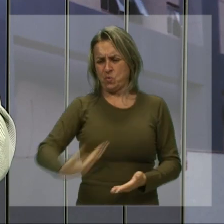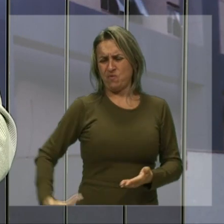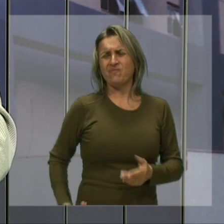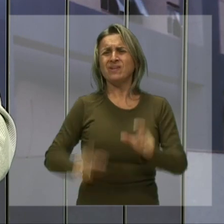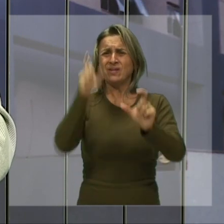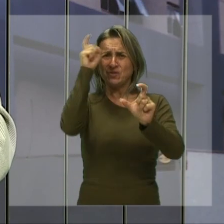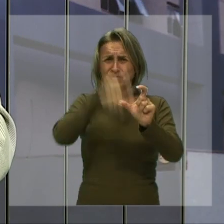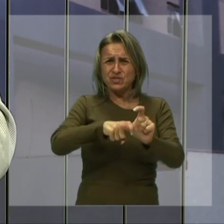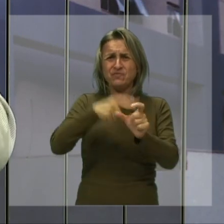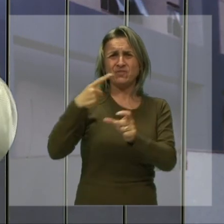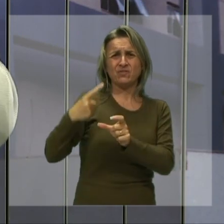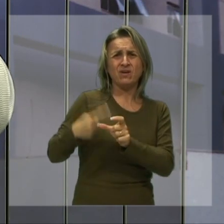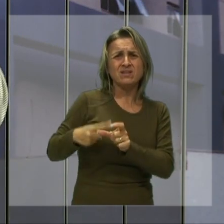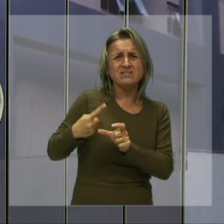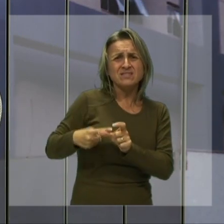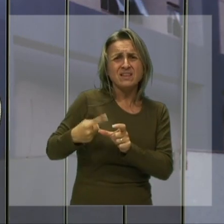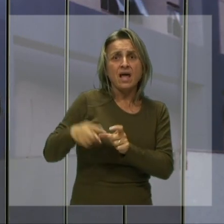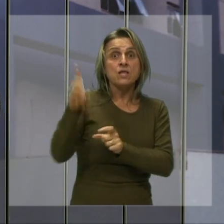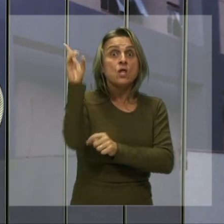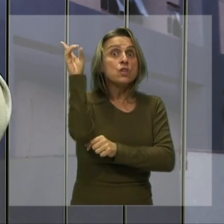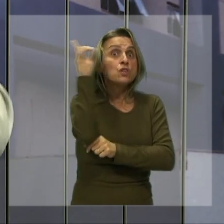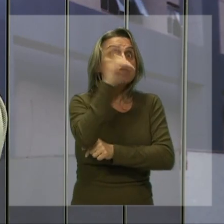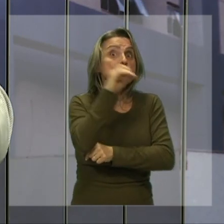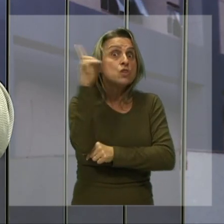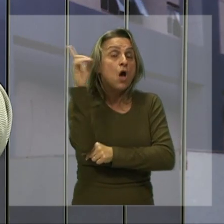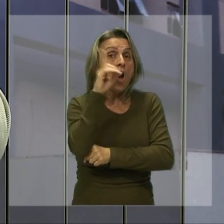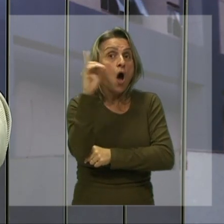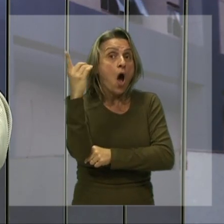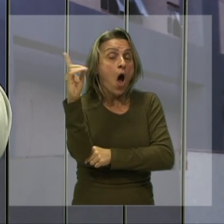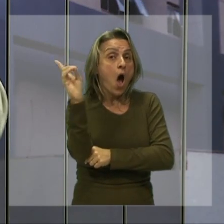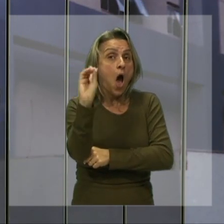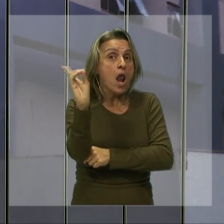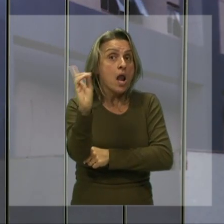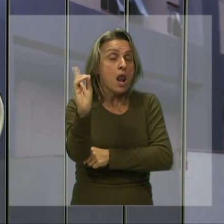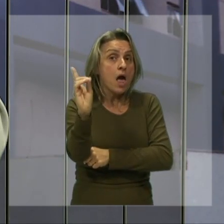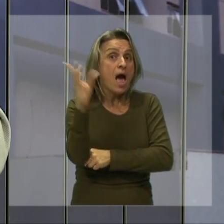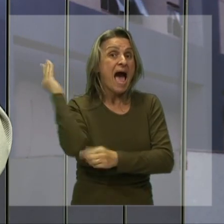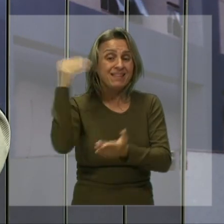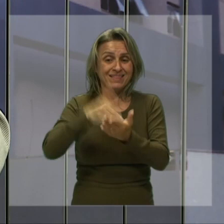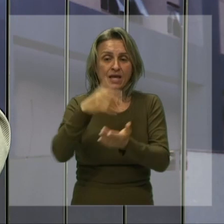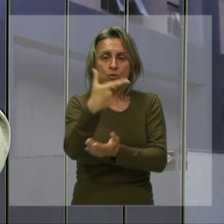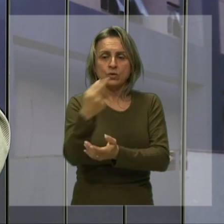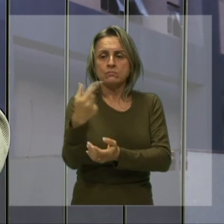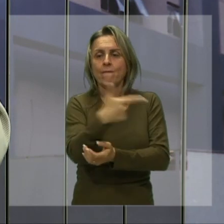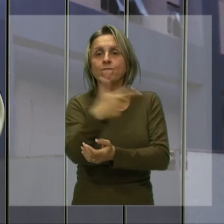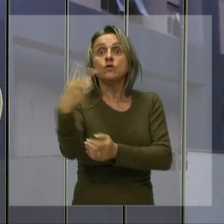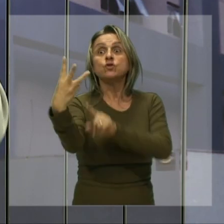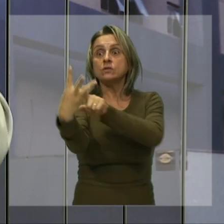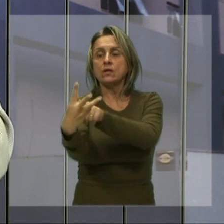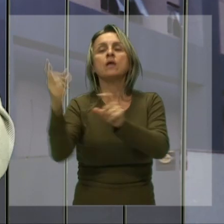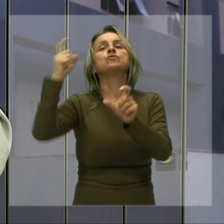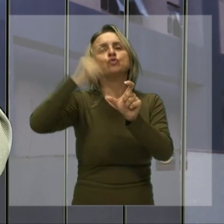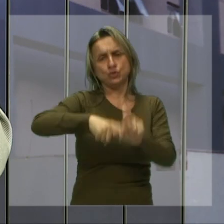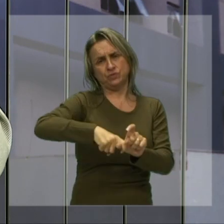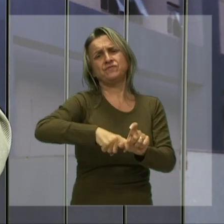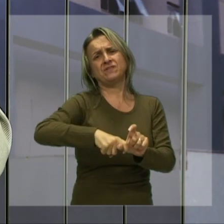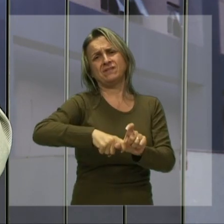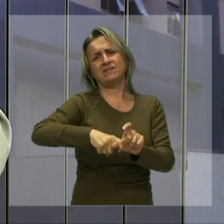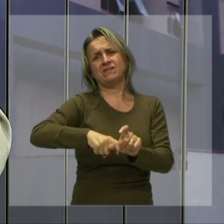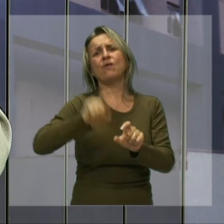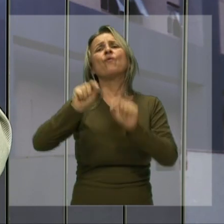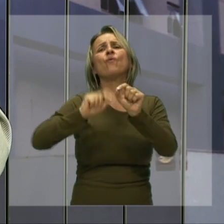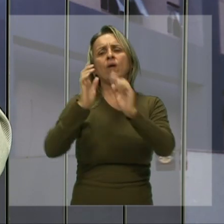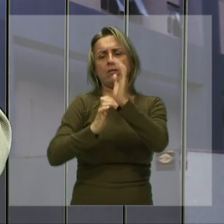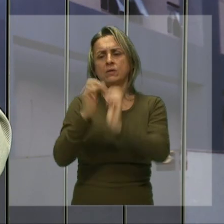até 2033, no dólar livre, sem trava, sem seguro, no preço que tiver. Esse Fomplata aí,